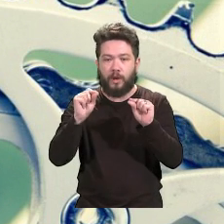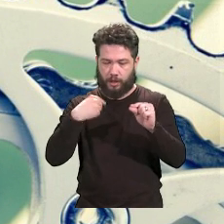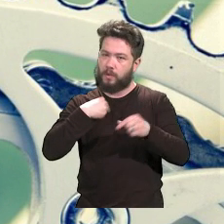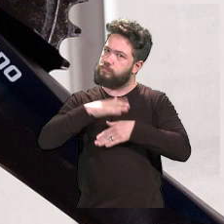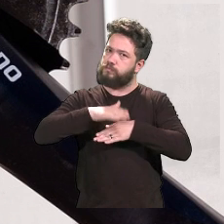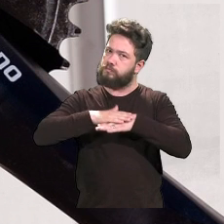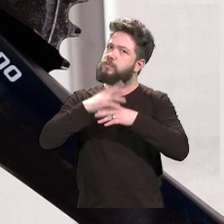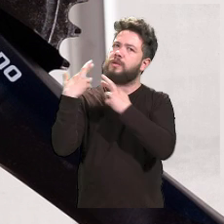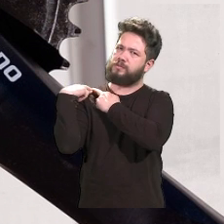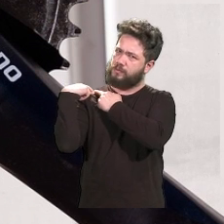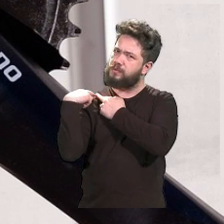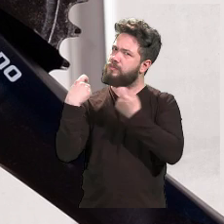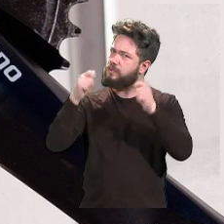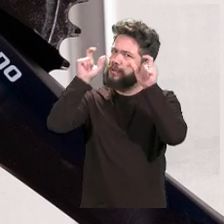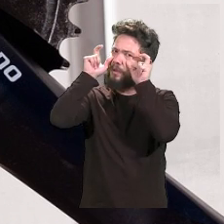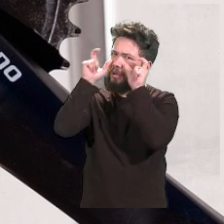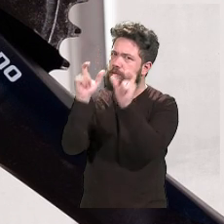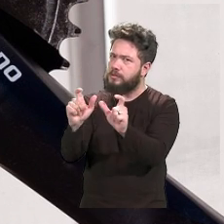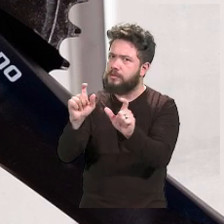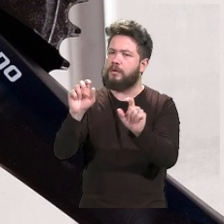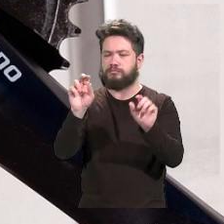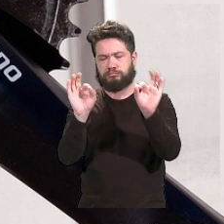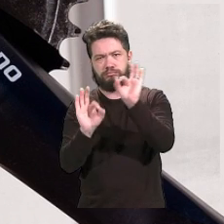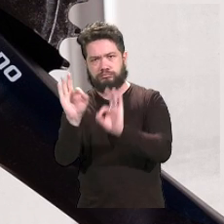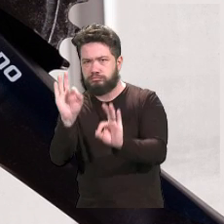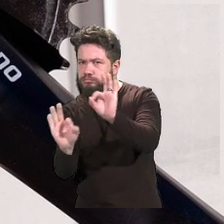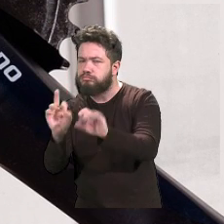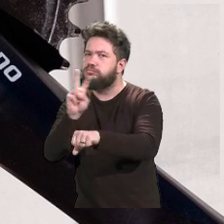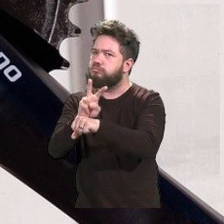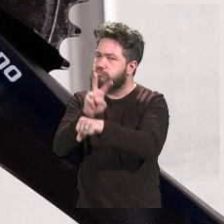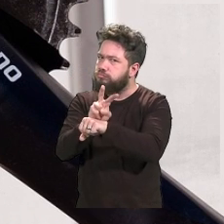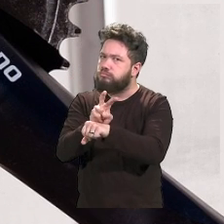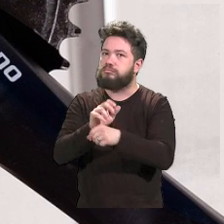é responsabilidade do ciclista. Fique atento!